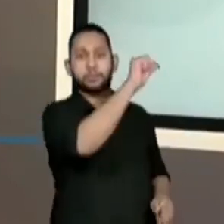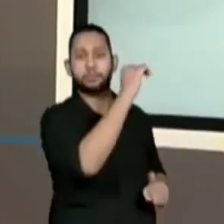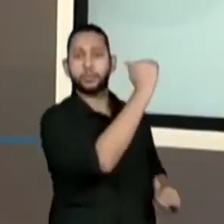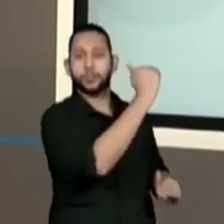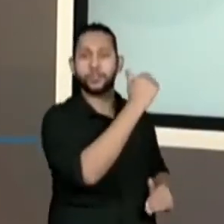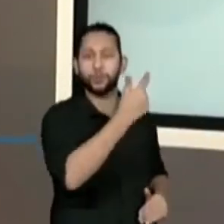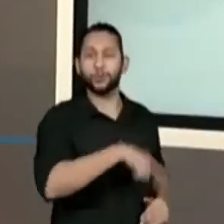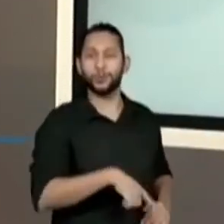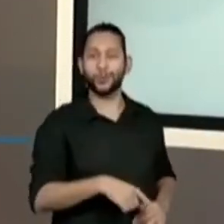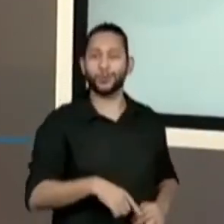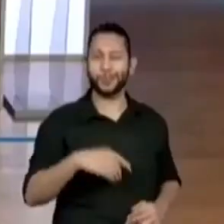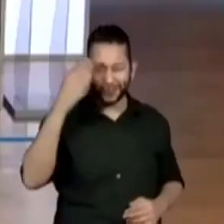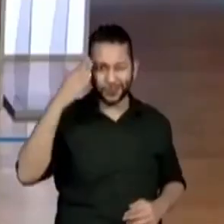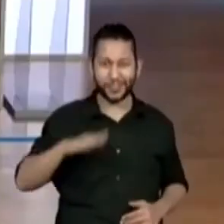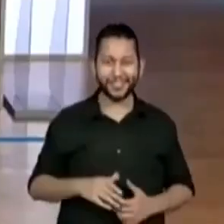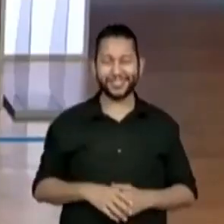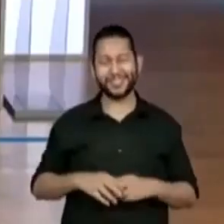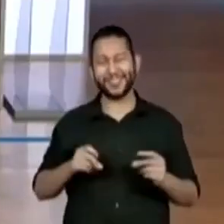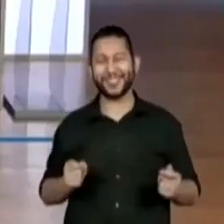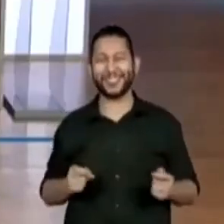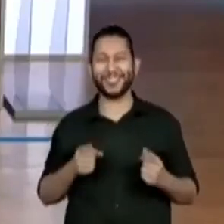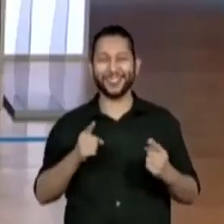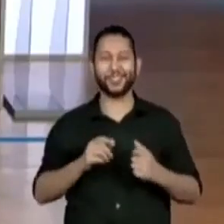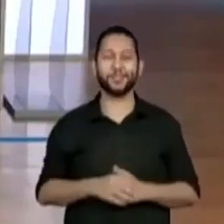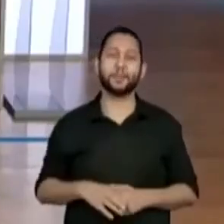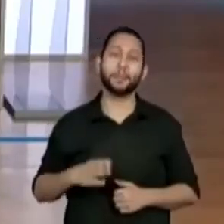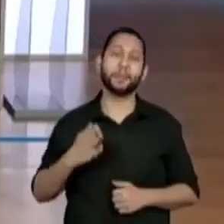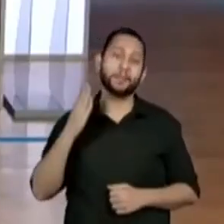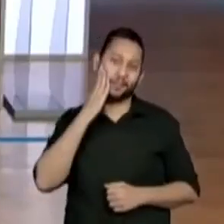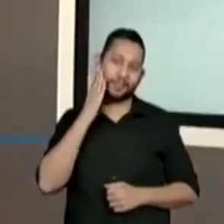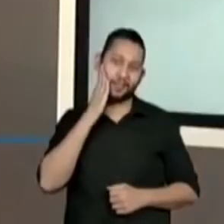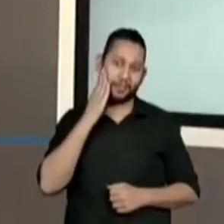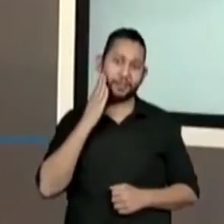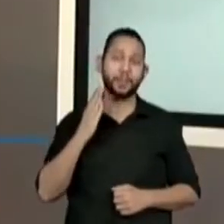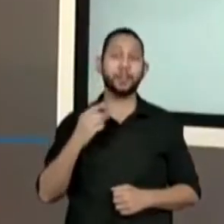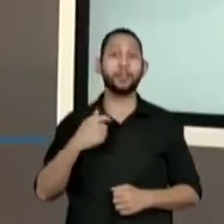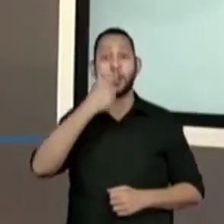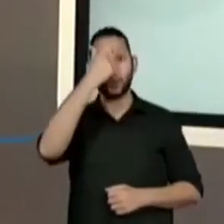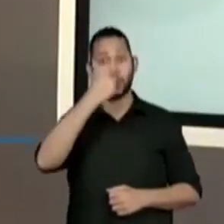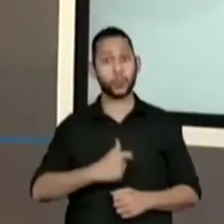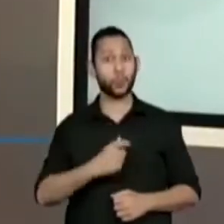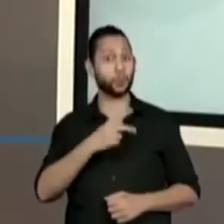não sabe, né? Será? Eu sei que não, porque eu sou a professora, então eu não.